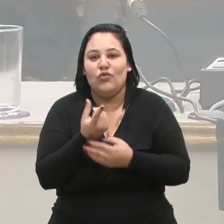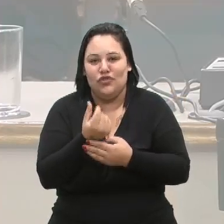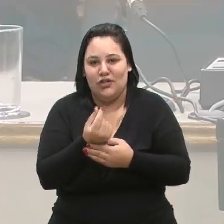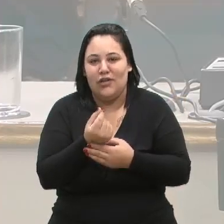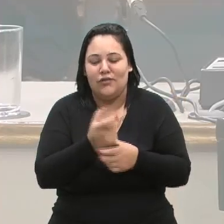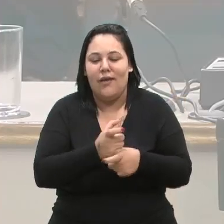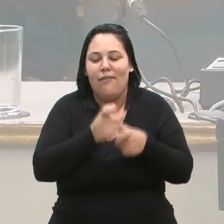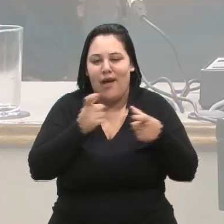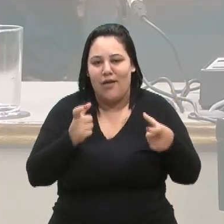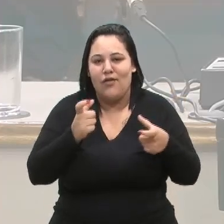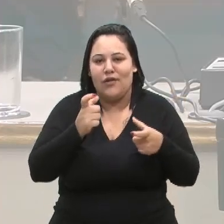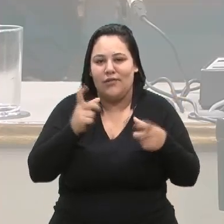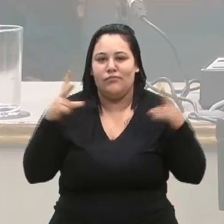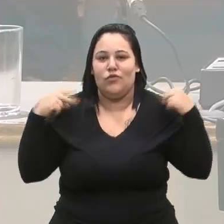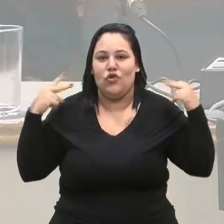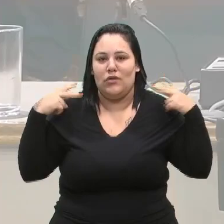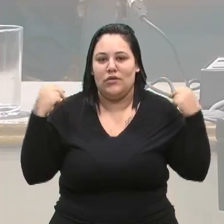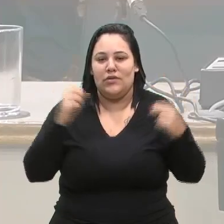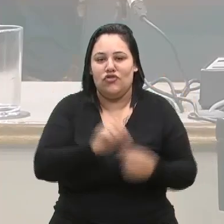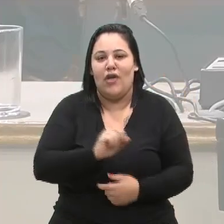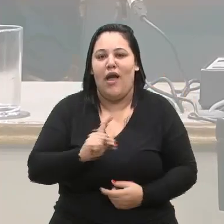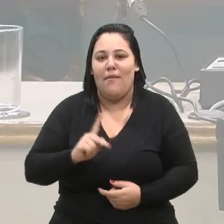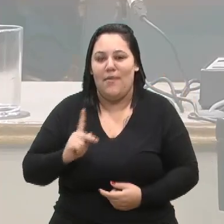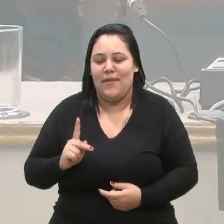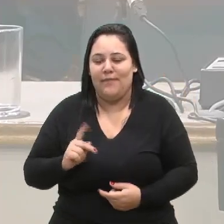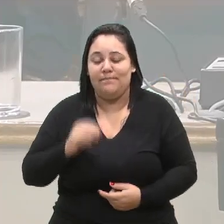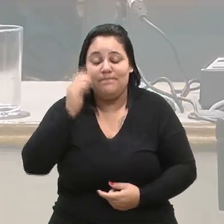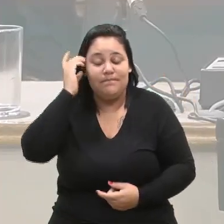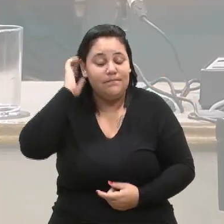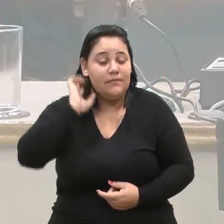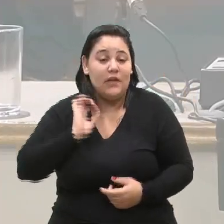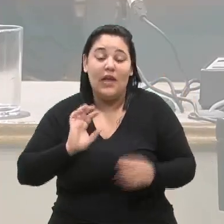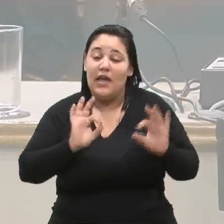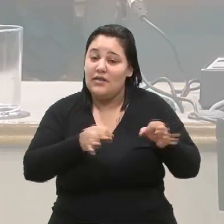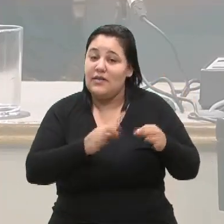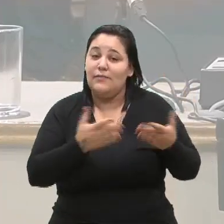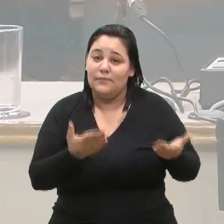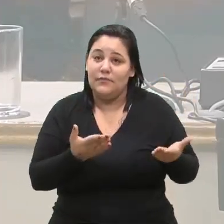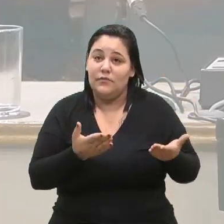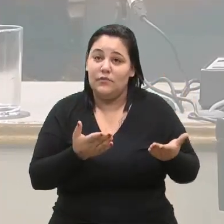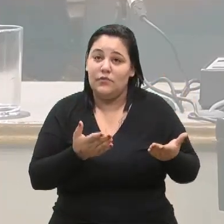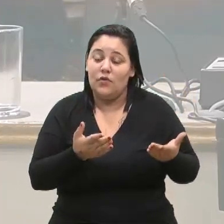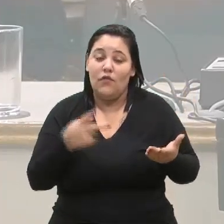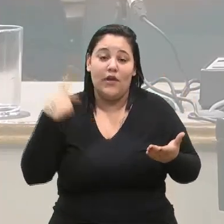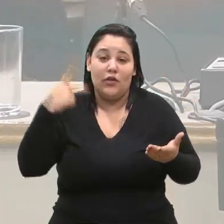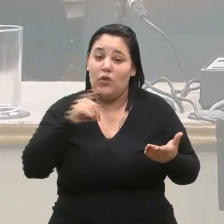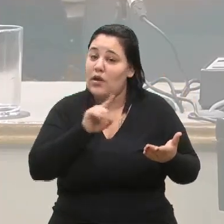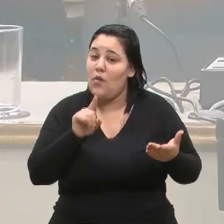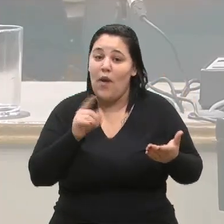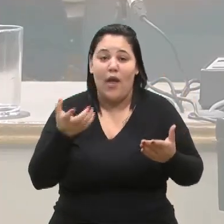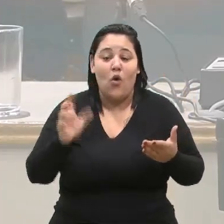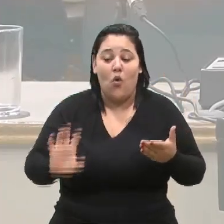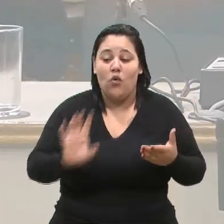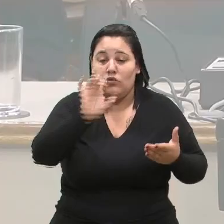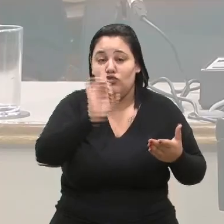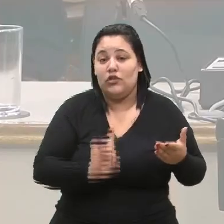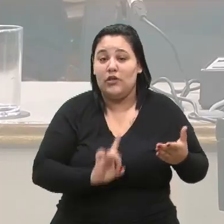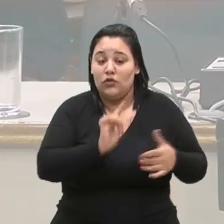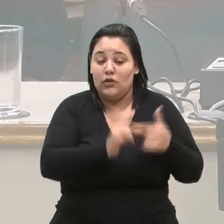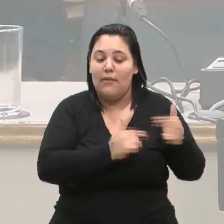dos motoristas. É certo que estes vereadores não são contrários aos direitos trabalhistas, que devem